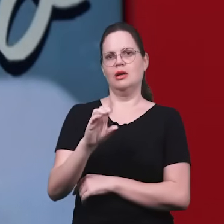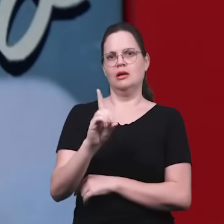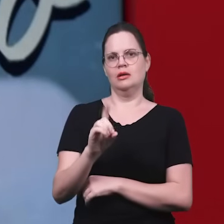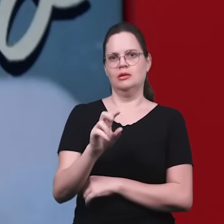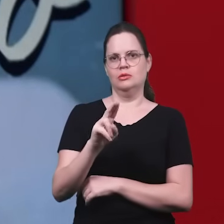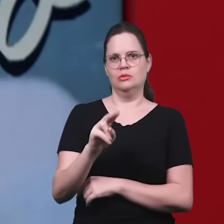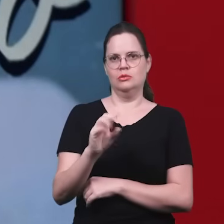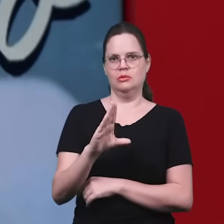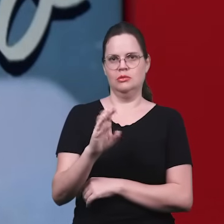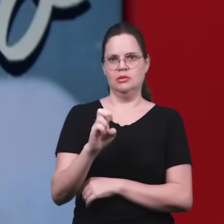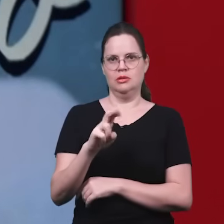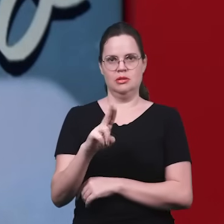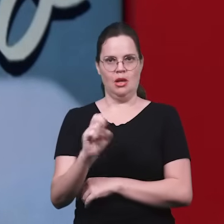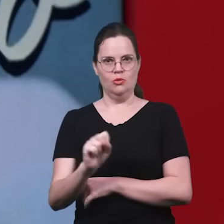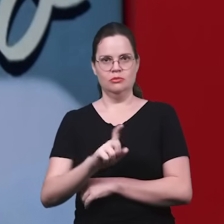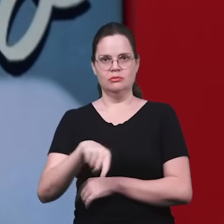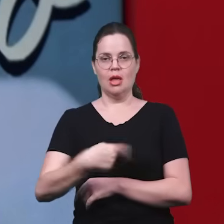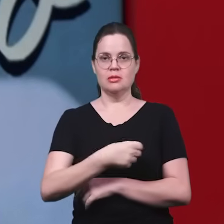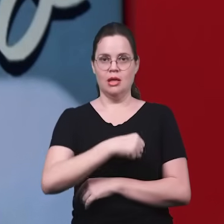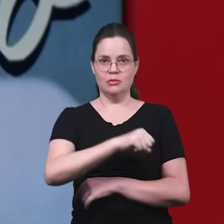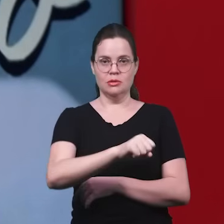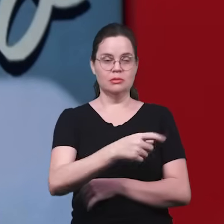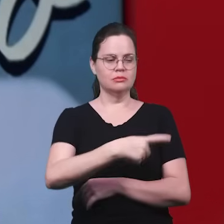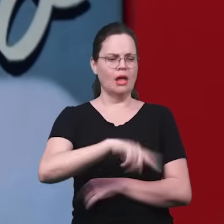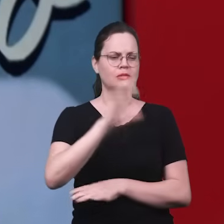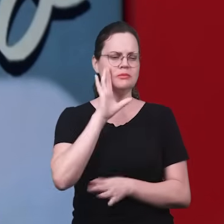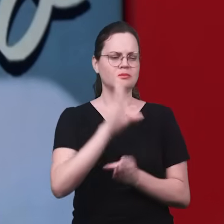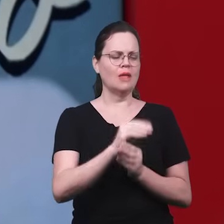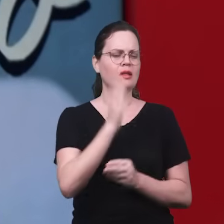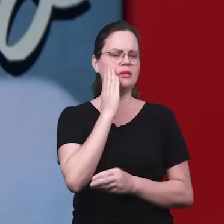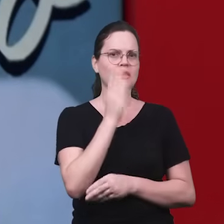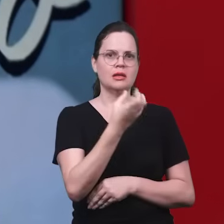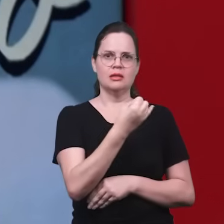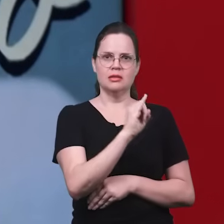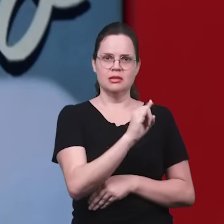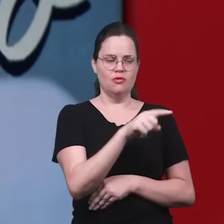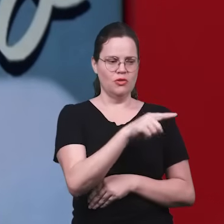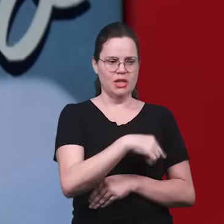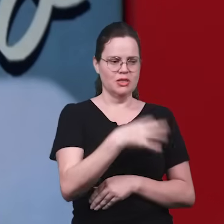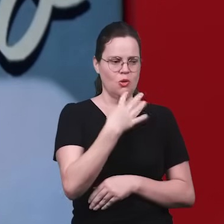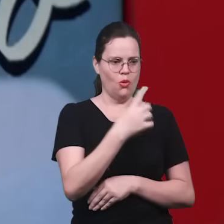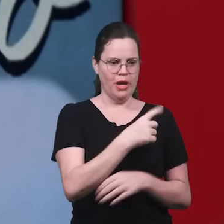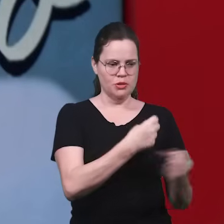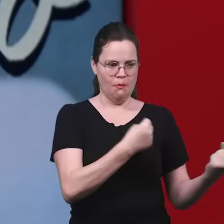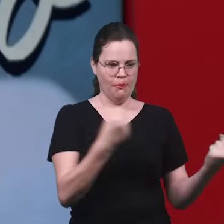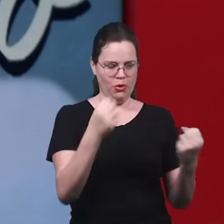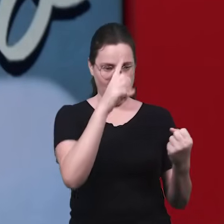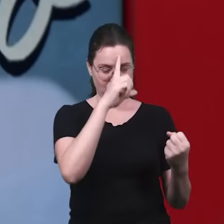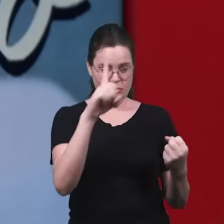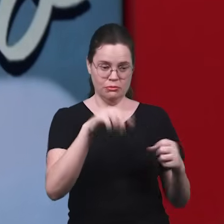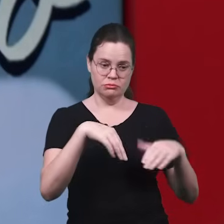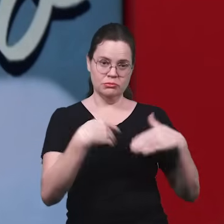palavra sem o poder de Deus, ela é história. Mas a palavra, ela